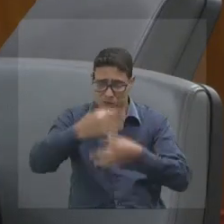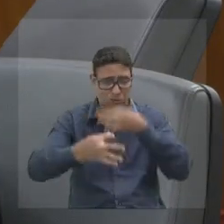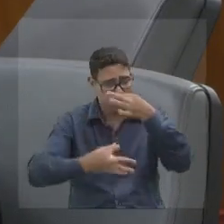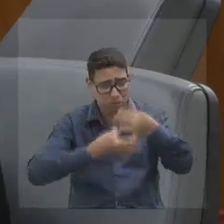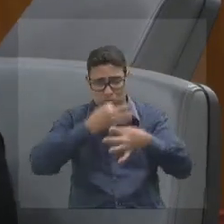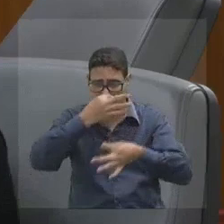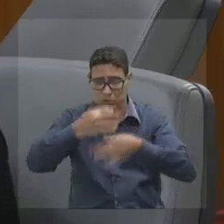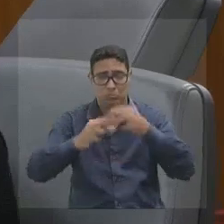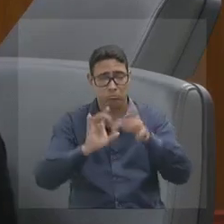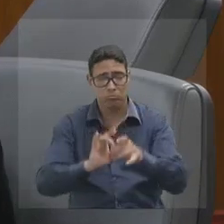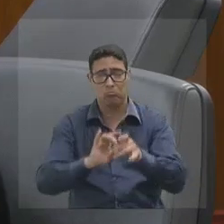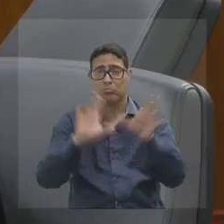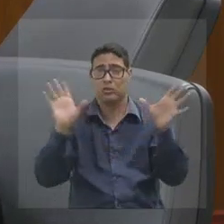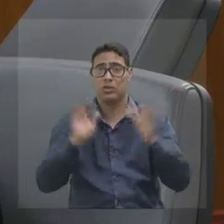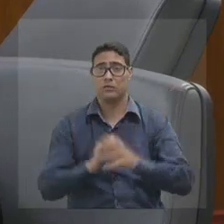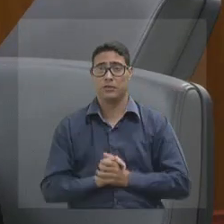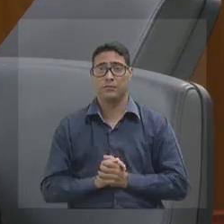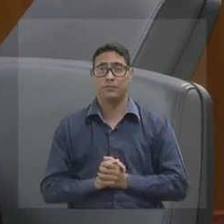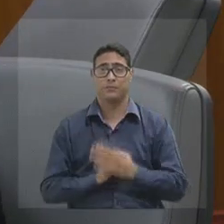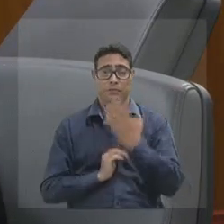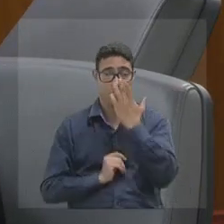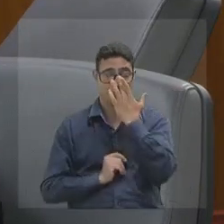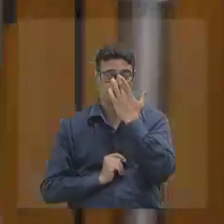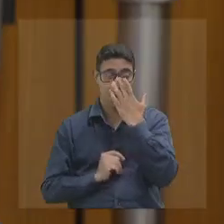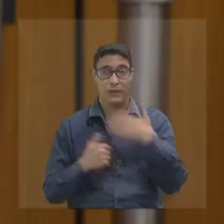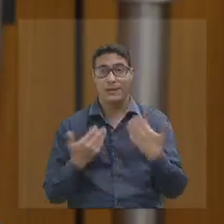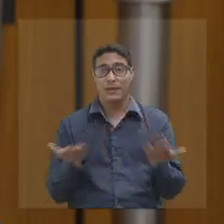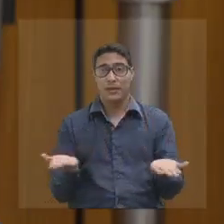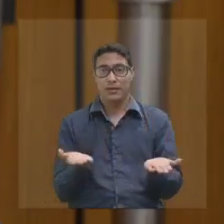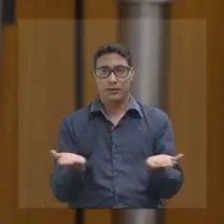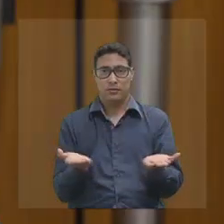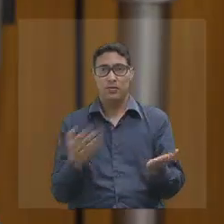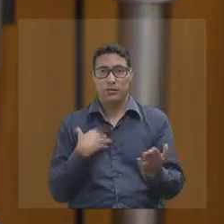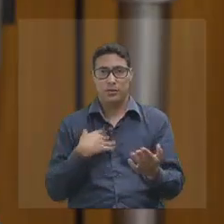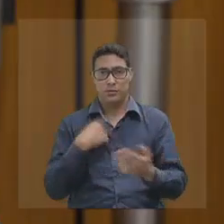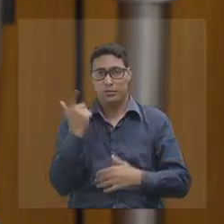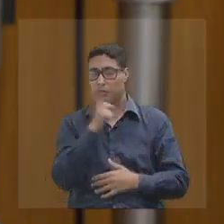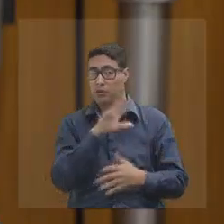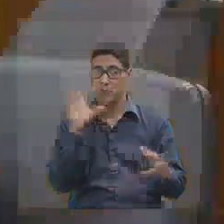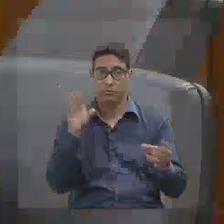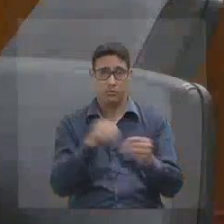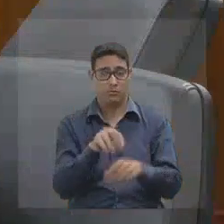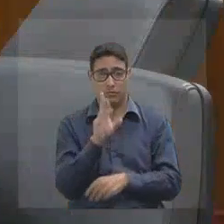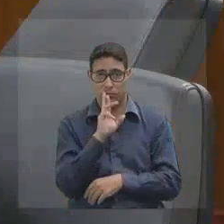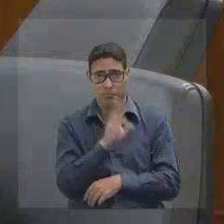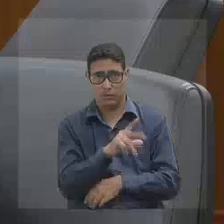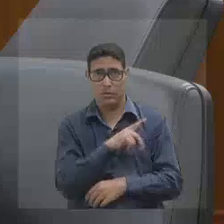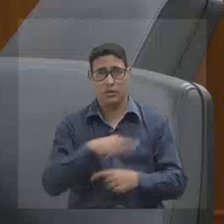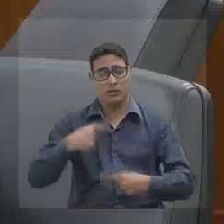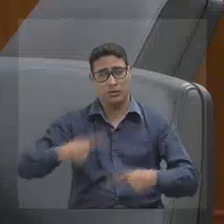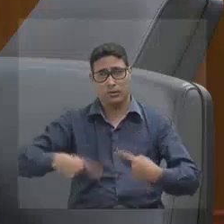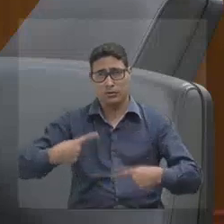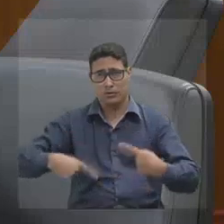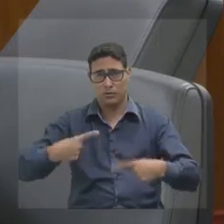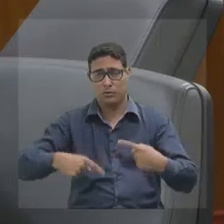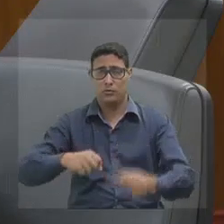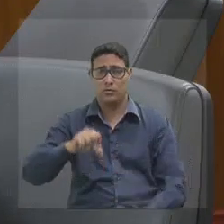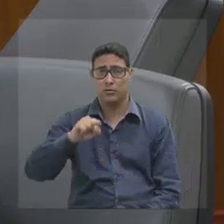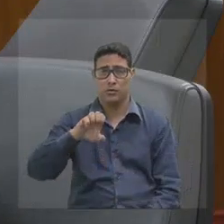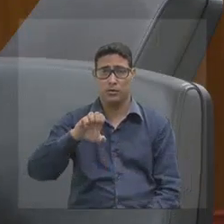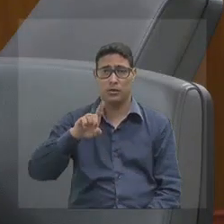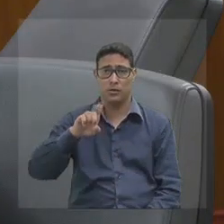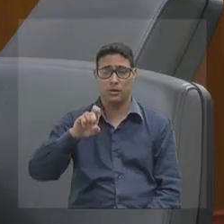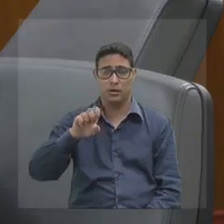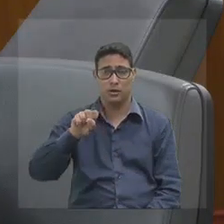contribuições Então hoje nós estamos para concluir né A resposta é discutindo muito com essa ideia e como